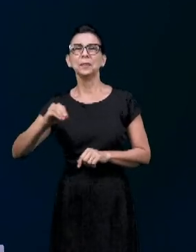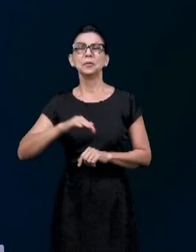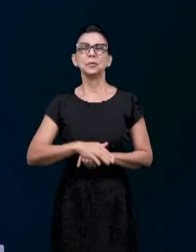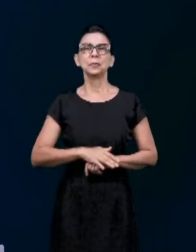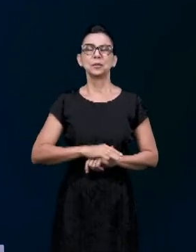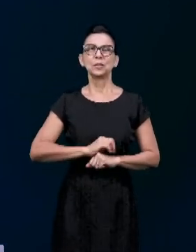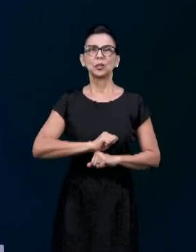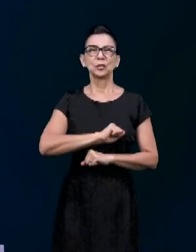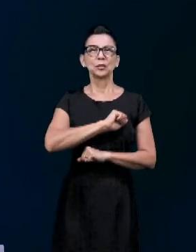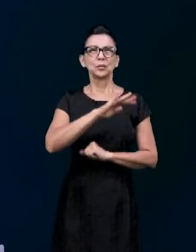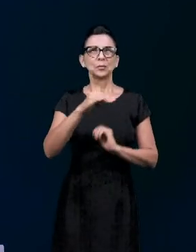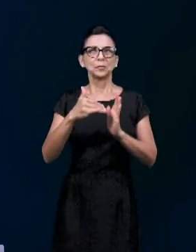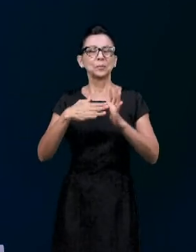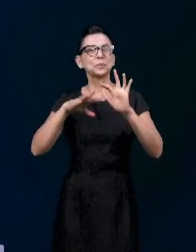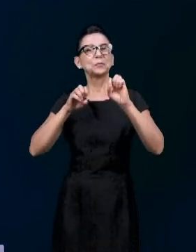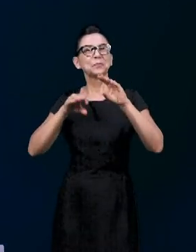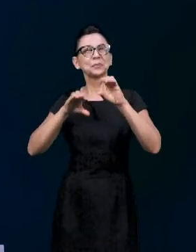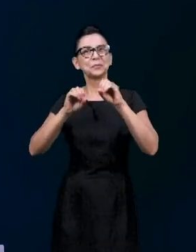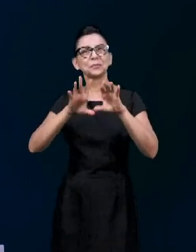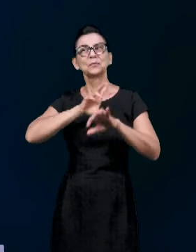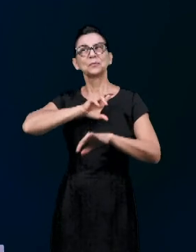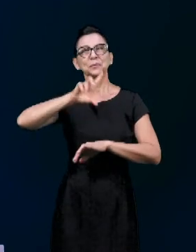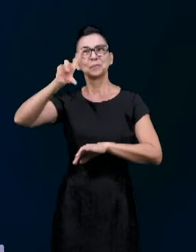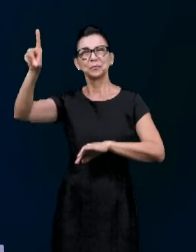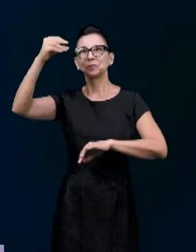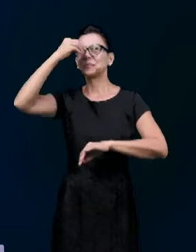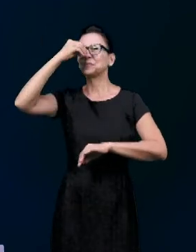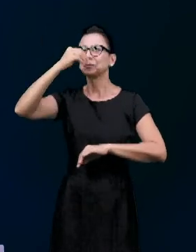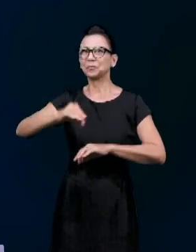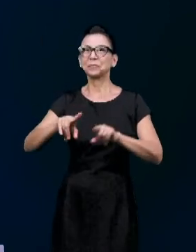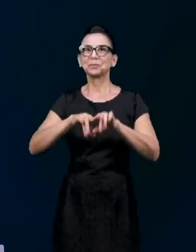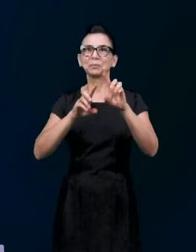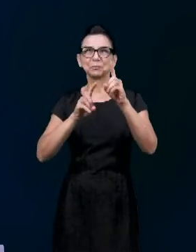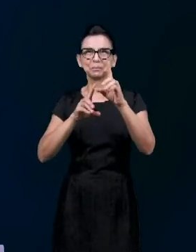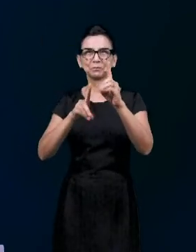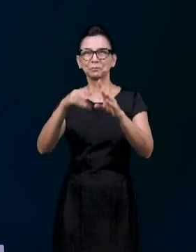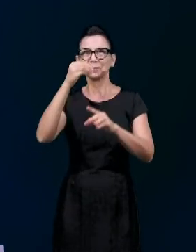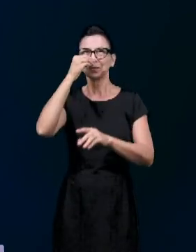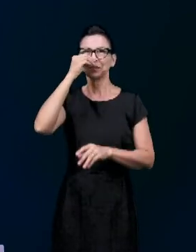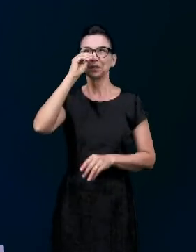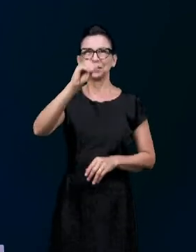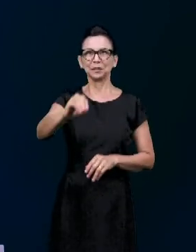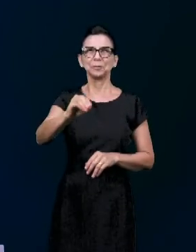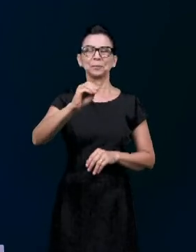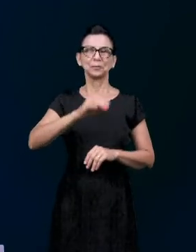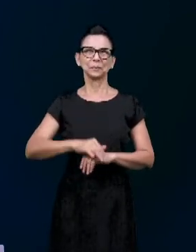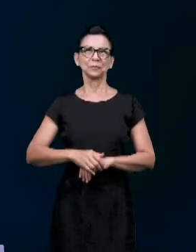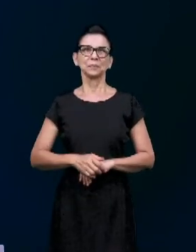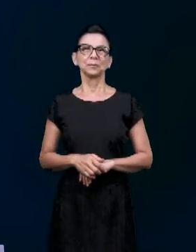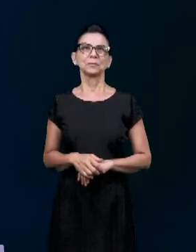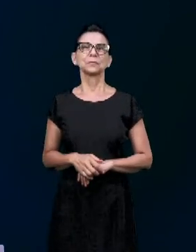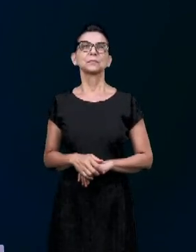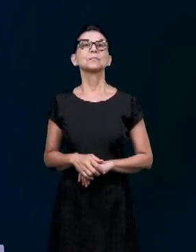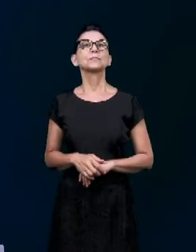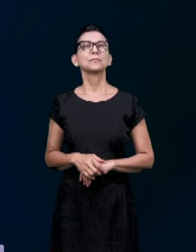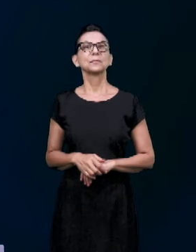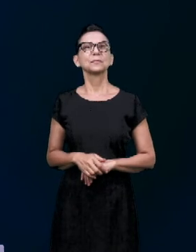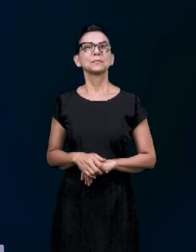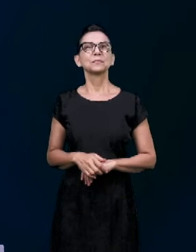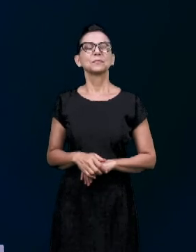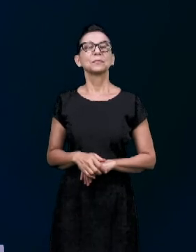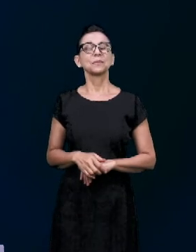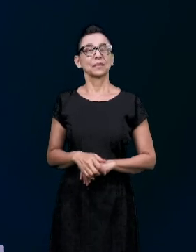Deus, rejeitou o Espírito Santo e a doutrina, e assim deixando de lado tudo aquilo que era as orientações